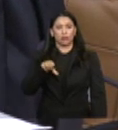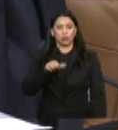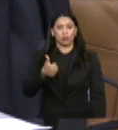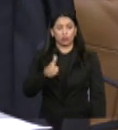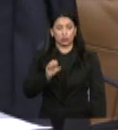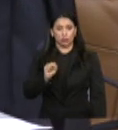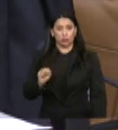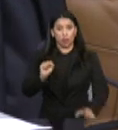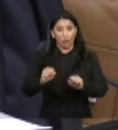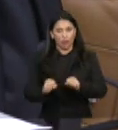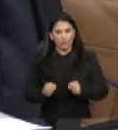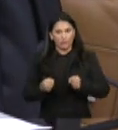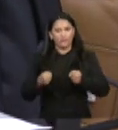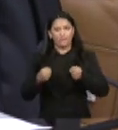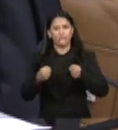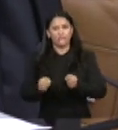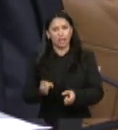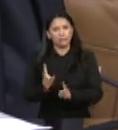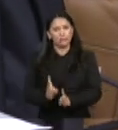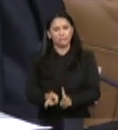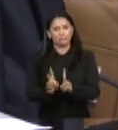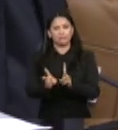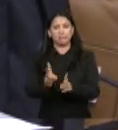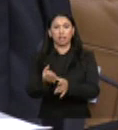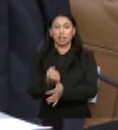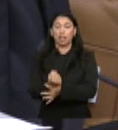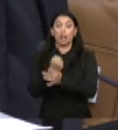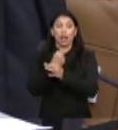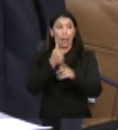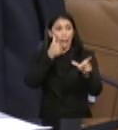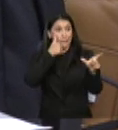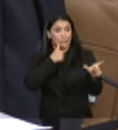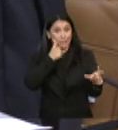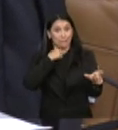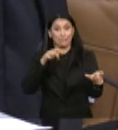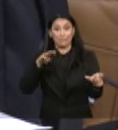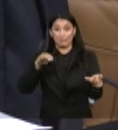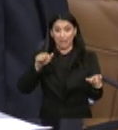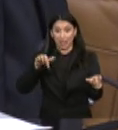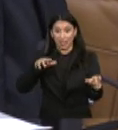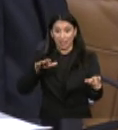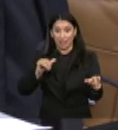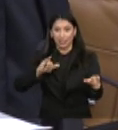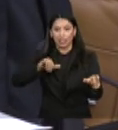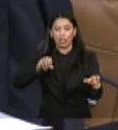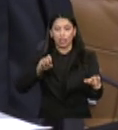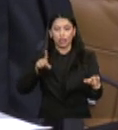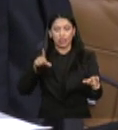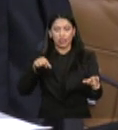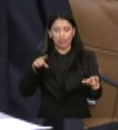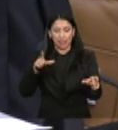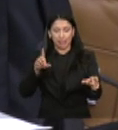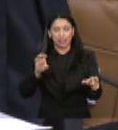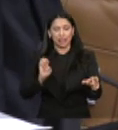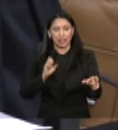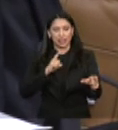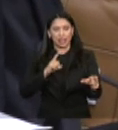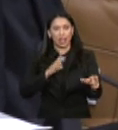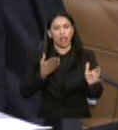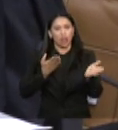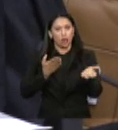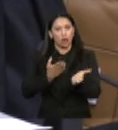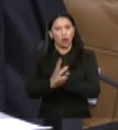sua defesa pungente garantiu a Maria José de Castro o direito de ser admitido no concurso